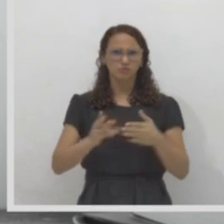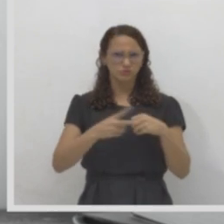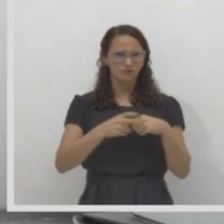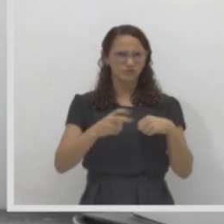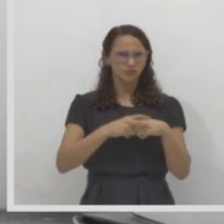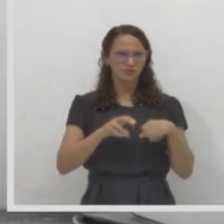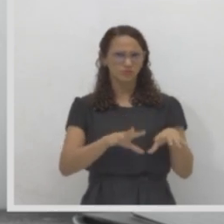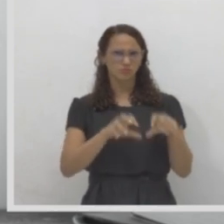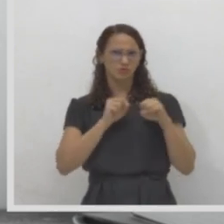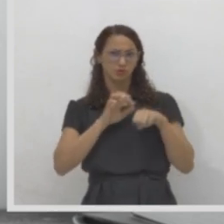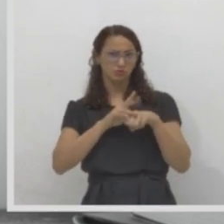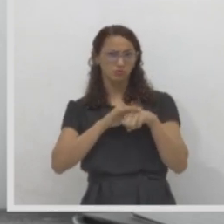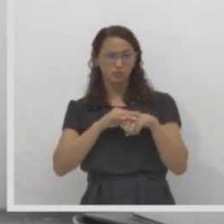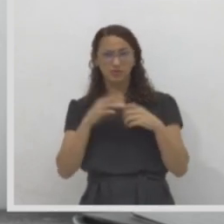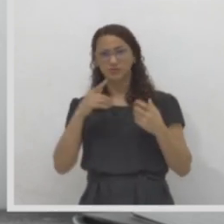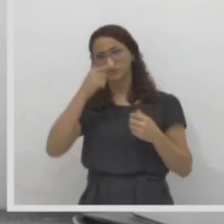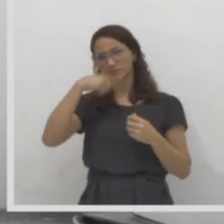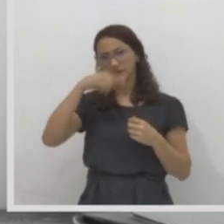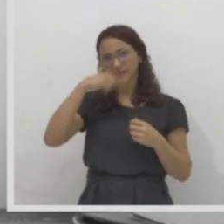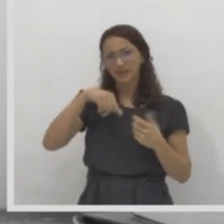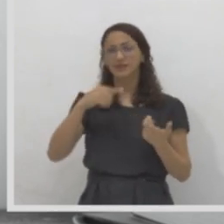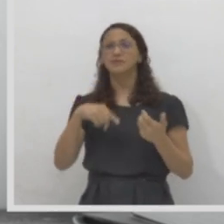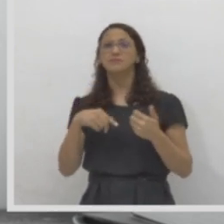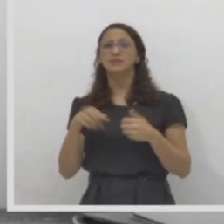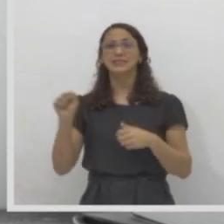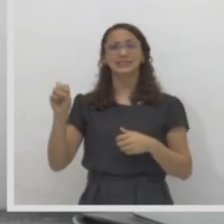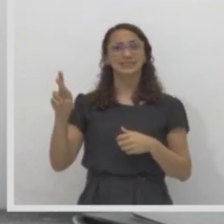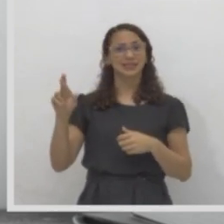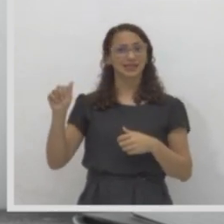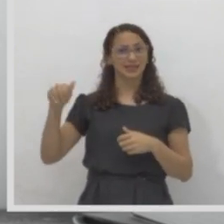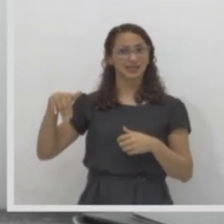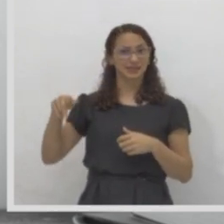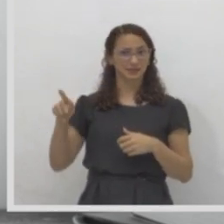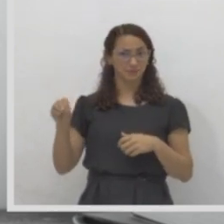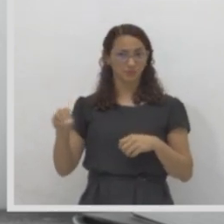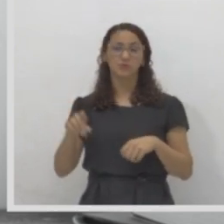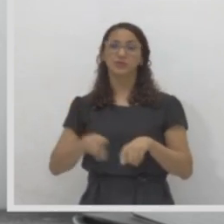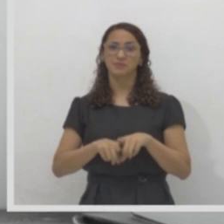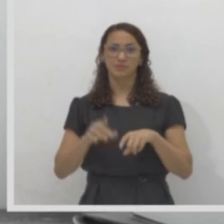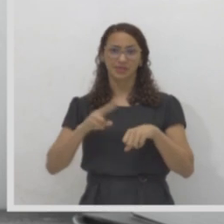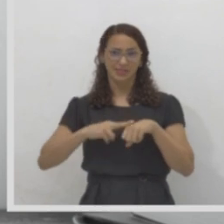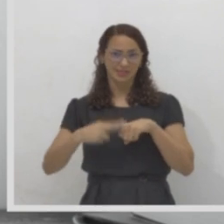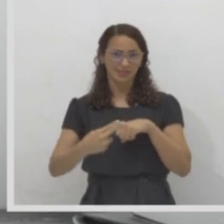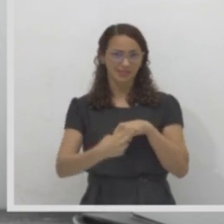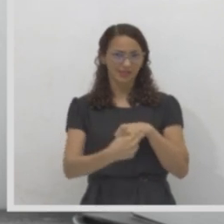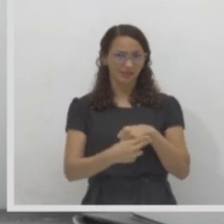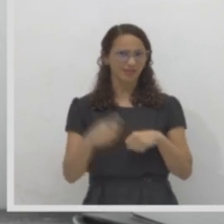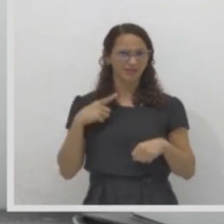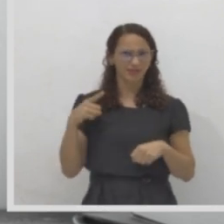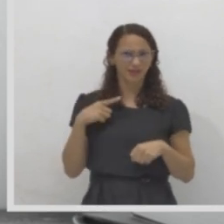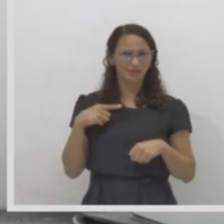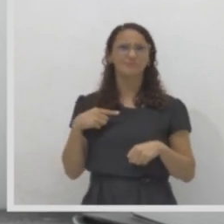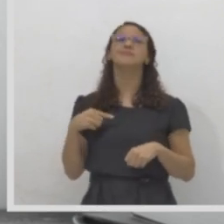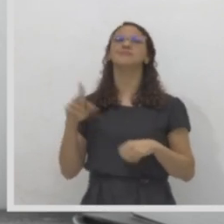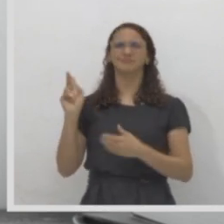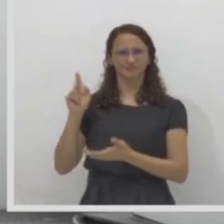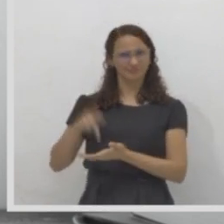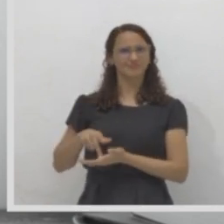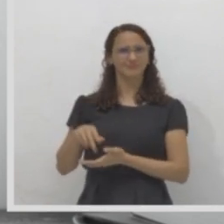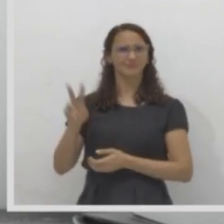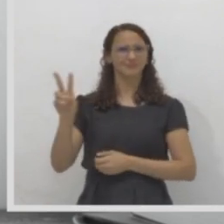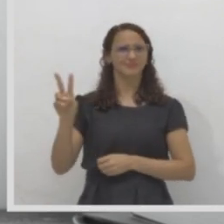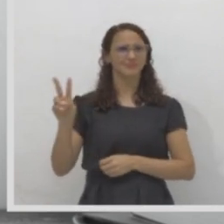dengue? Também está verdadeira. E a letra C. Existem espécies benéficas de vírus